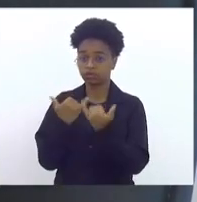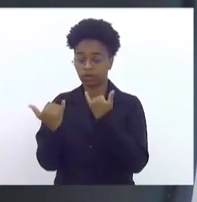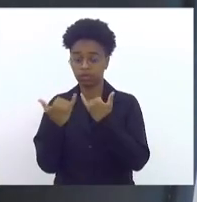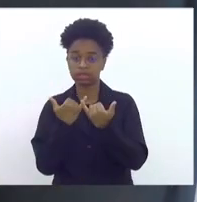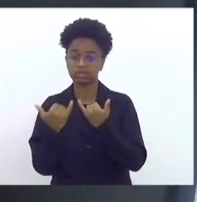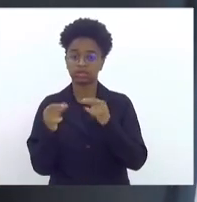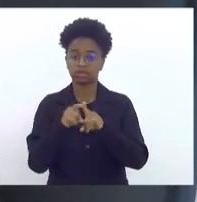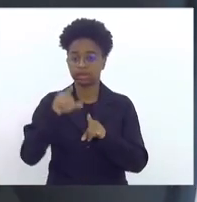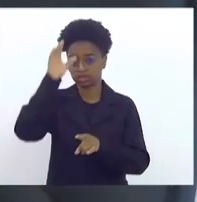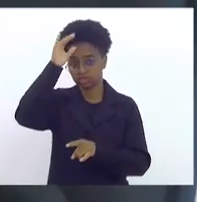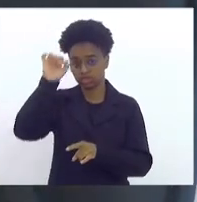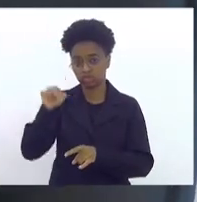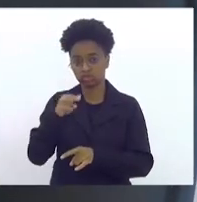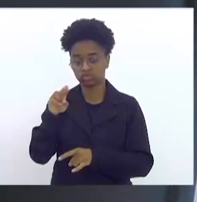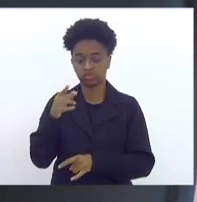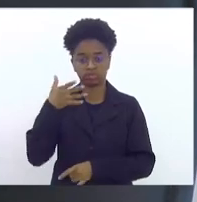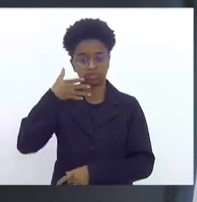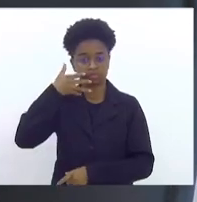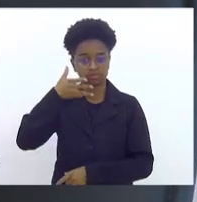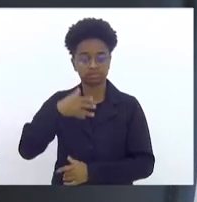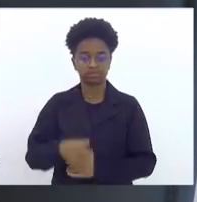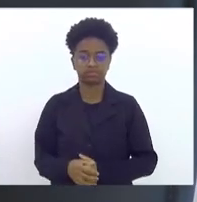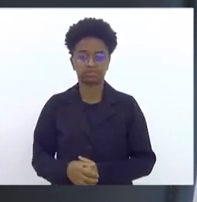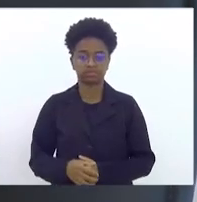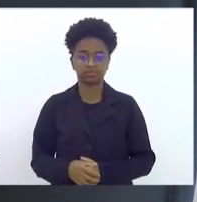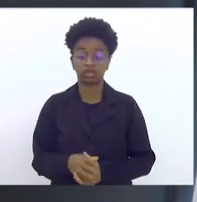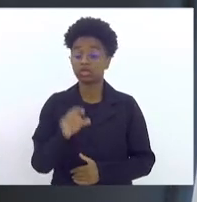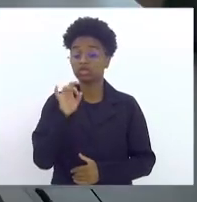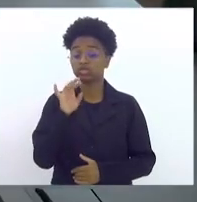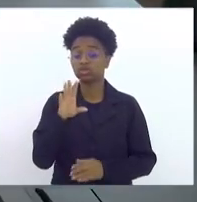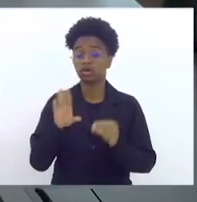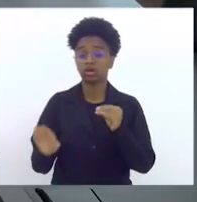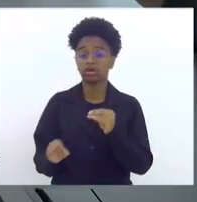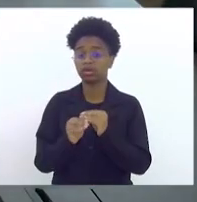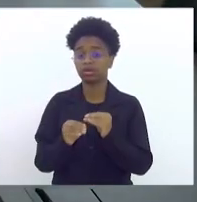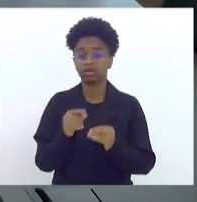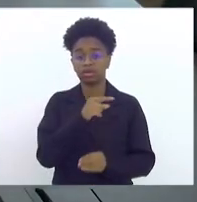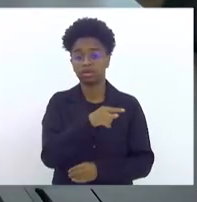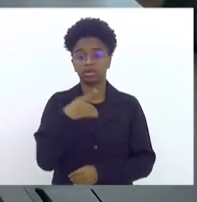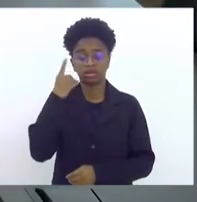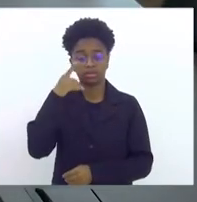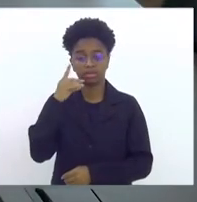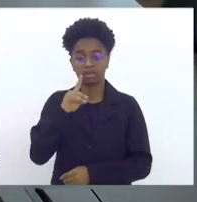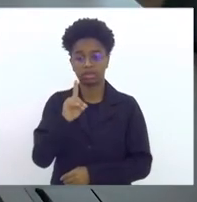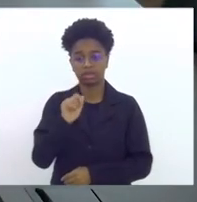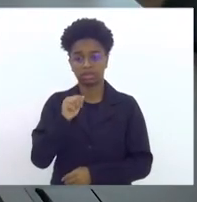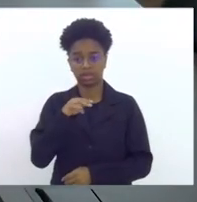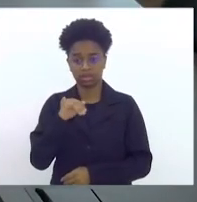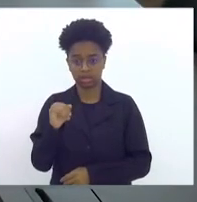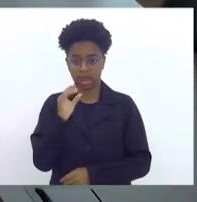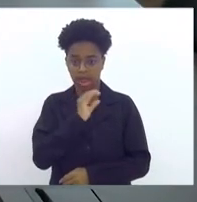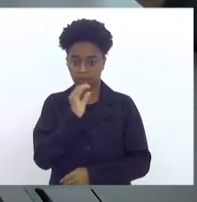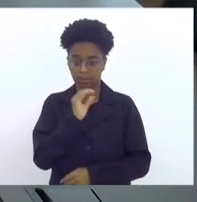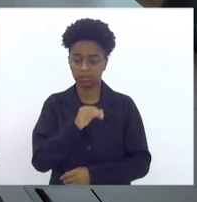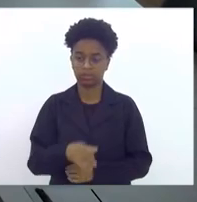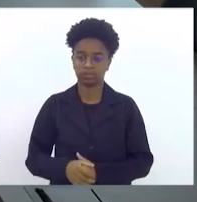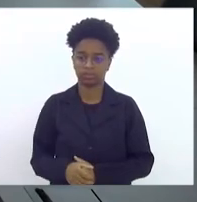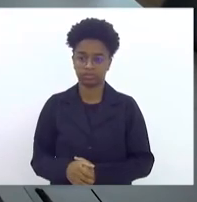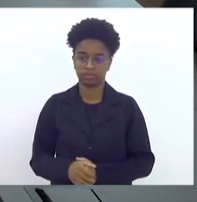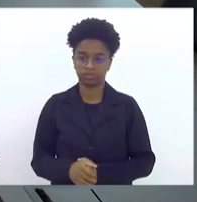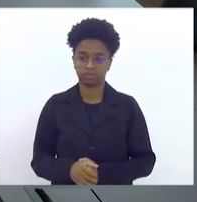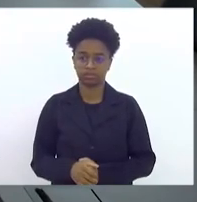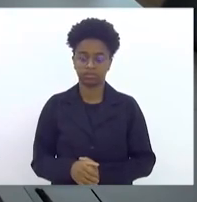e te agiu para sua consideração não só fazendo uma dentro na fala da deputada da Dani muito rapidamente é